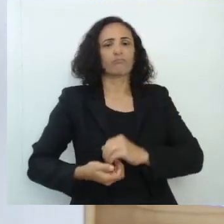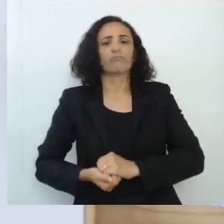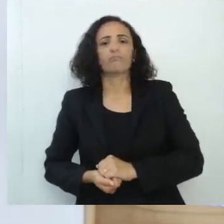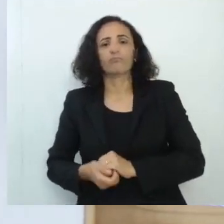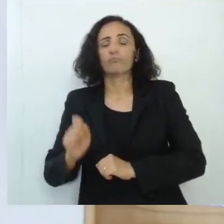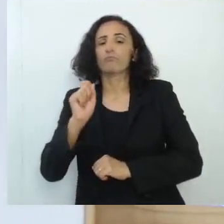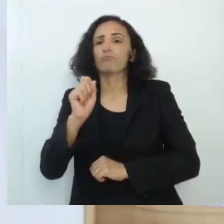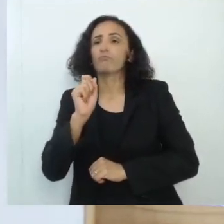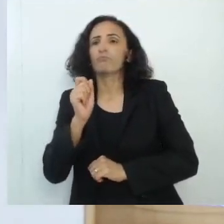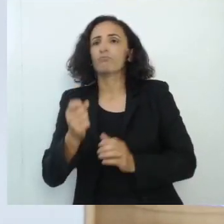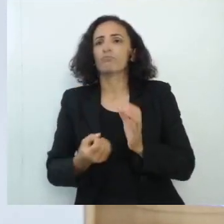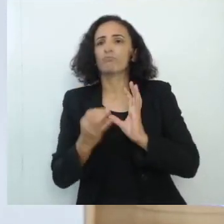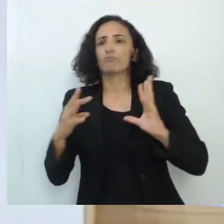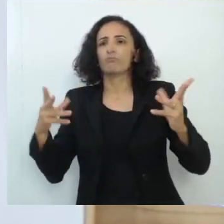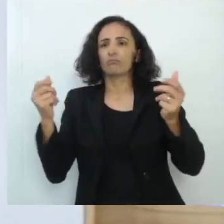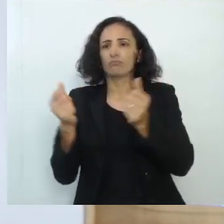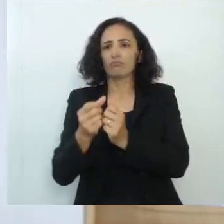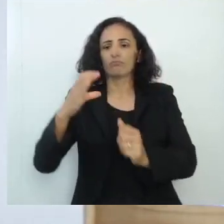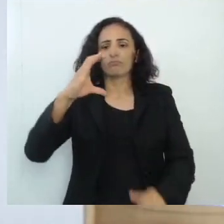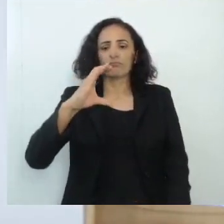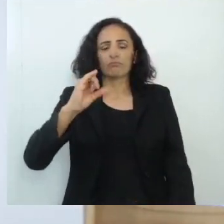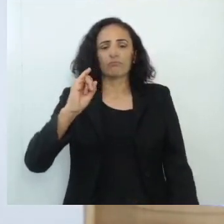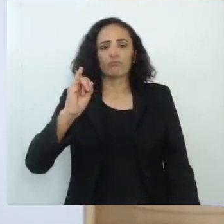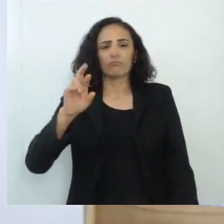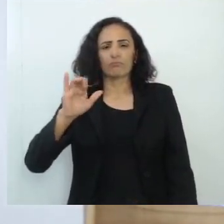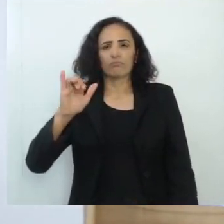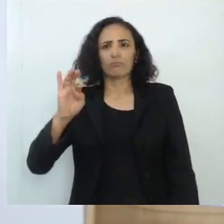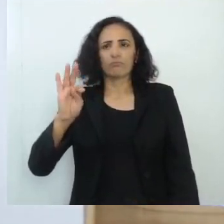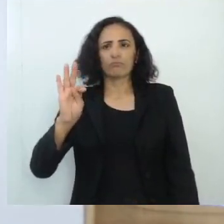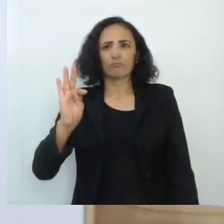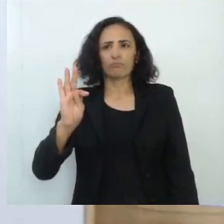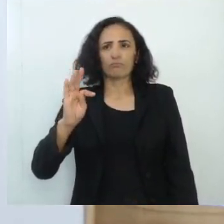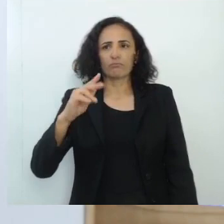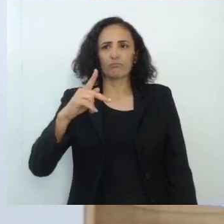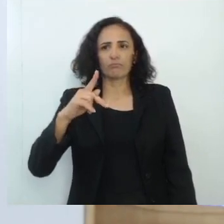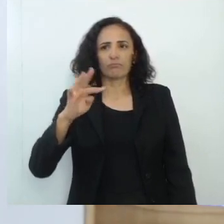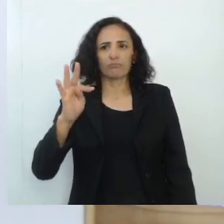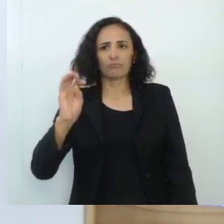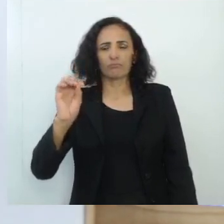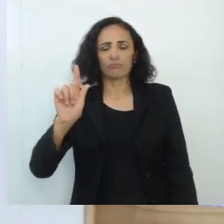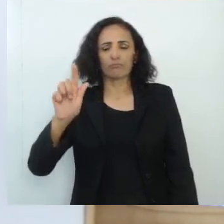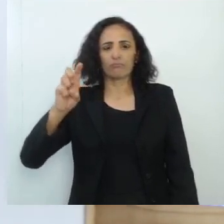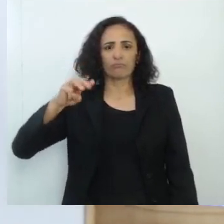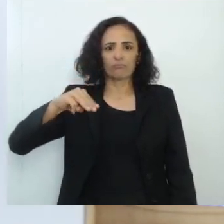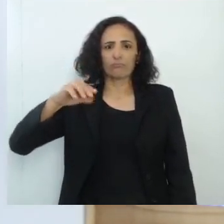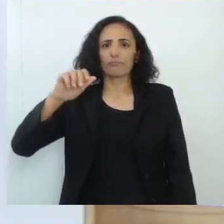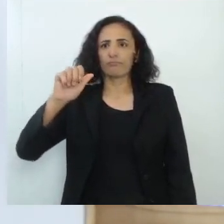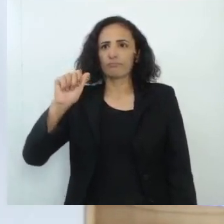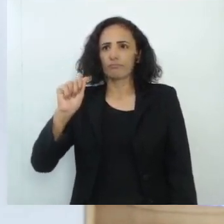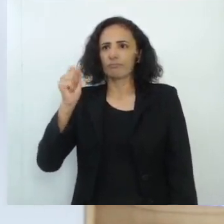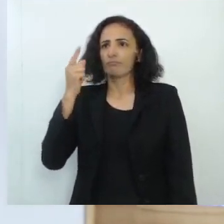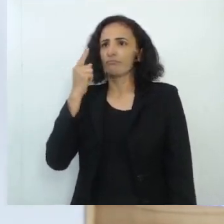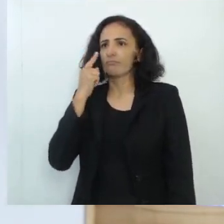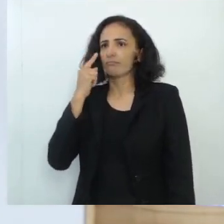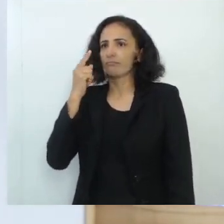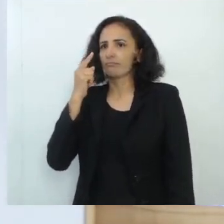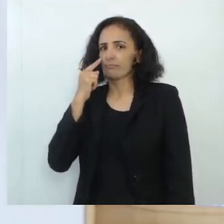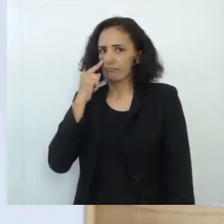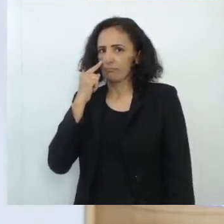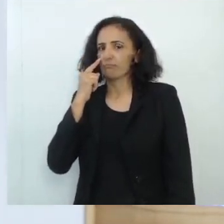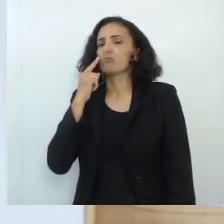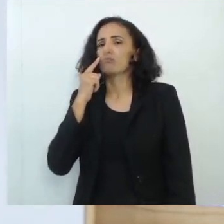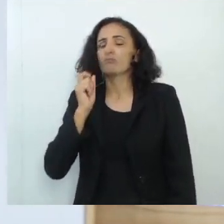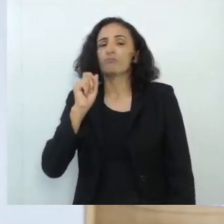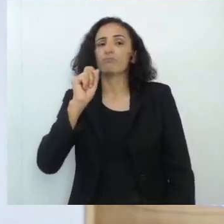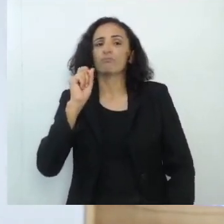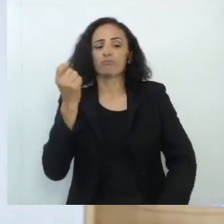Isso aqui é uma criptógama vascular. E qual é o detalhe? Quando a gente trabalha com essa planta criptógama, quando a gente diz que uma